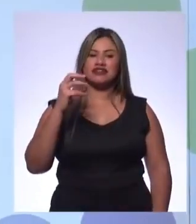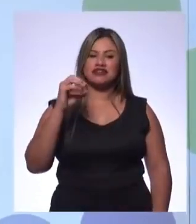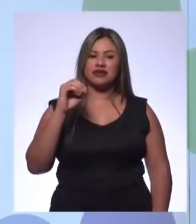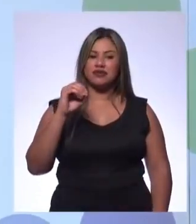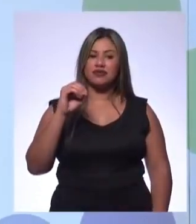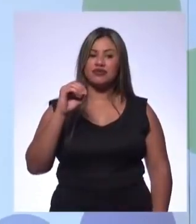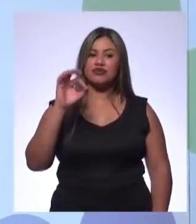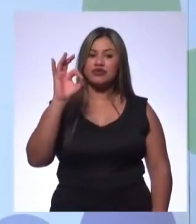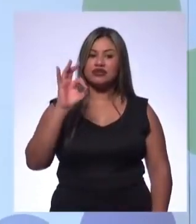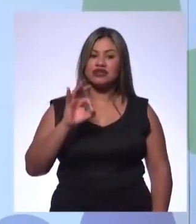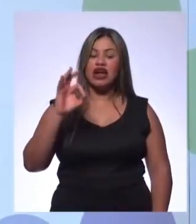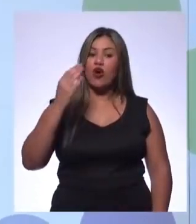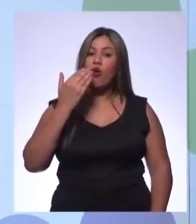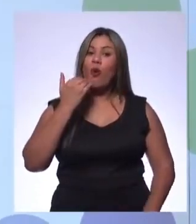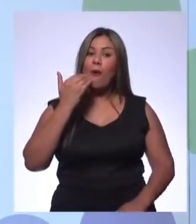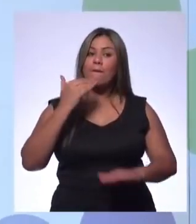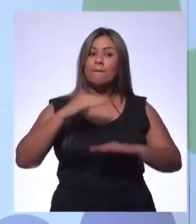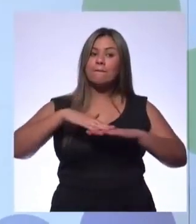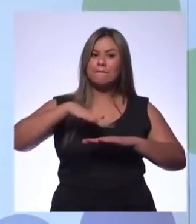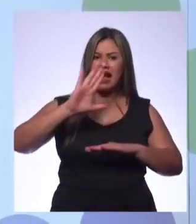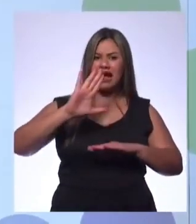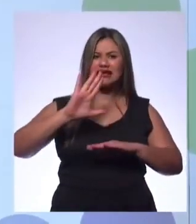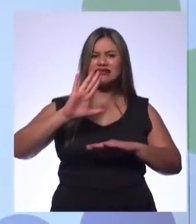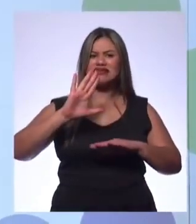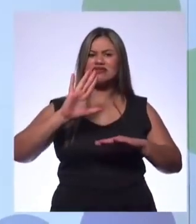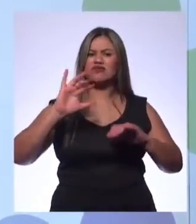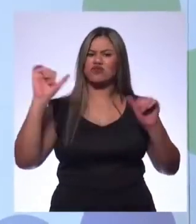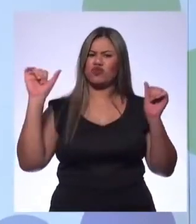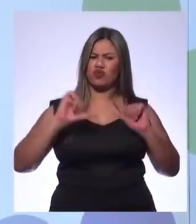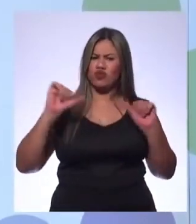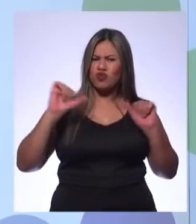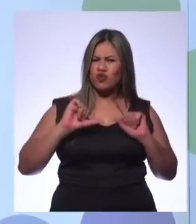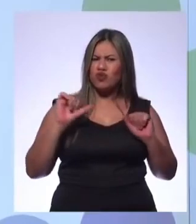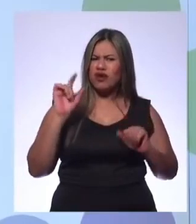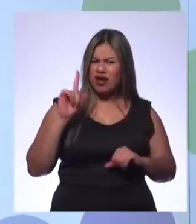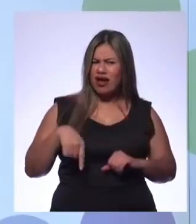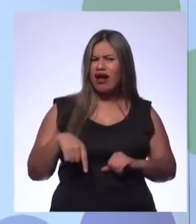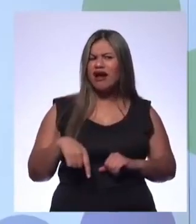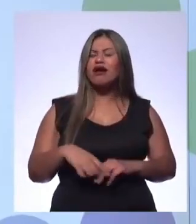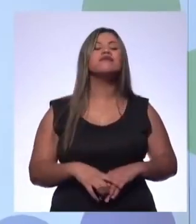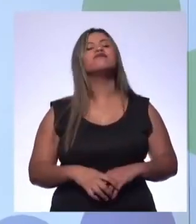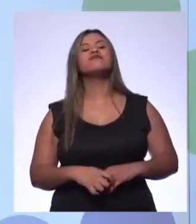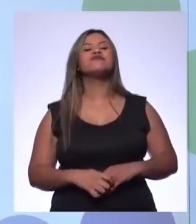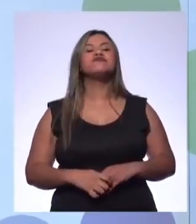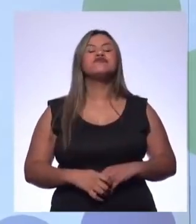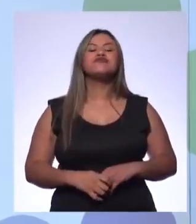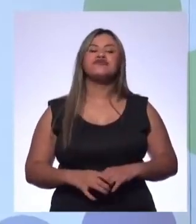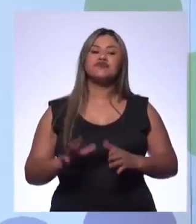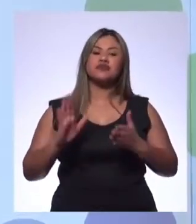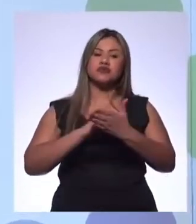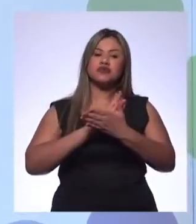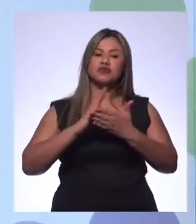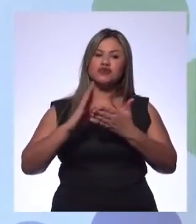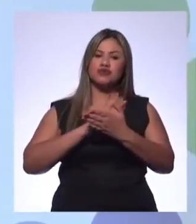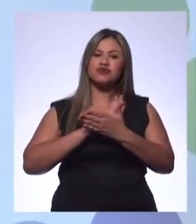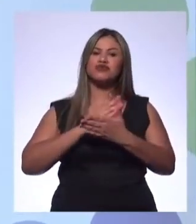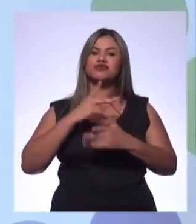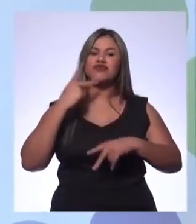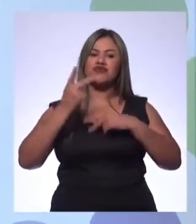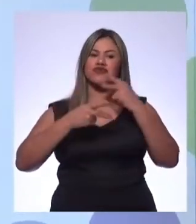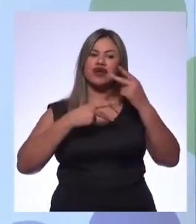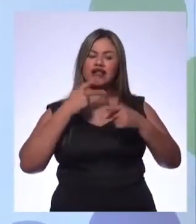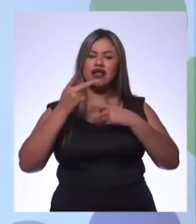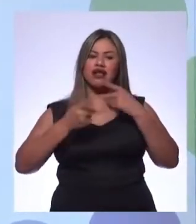ruim? Perguntou aqui o Elias. O pessoal tem dito aqui, eu estou vendo que tem uma insistência aqui de falar